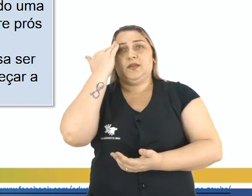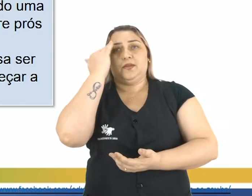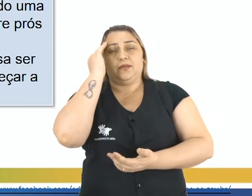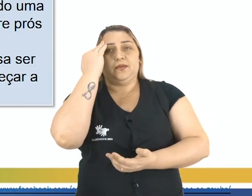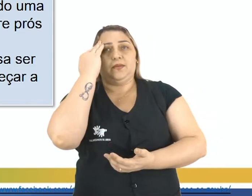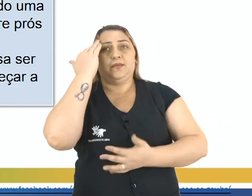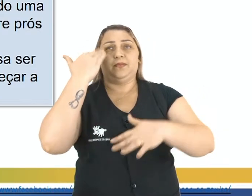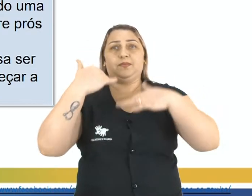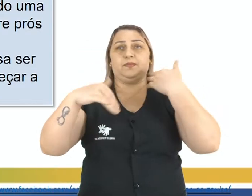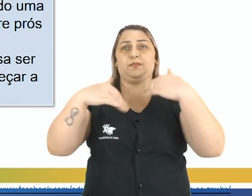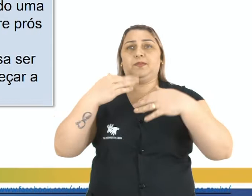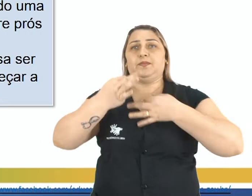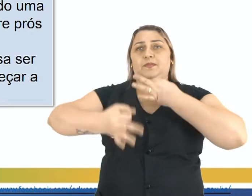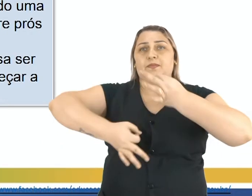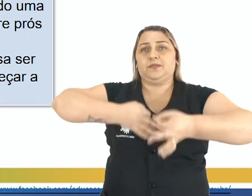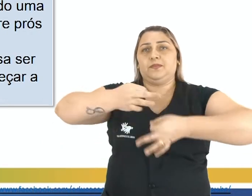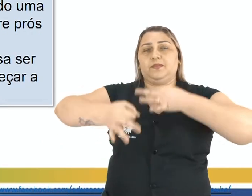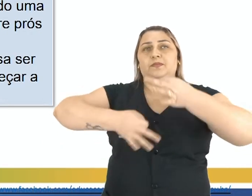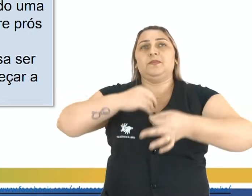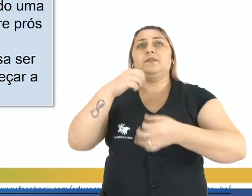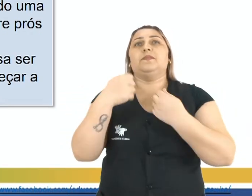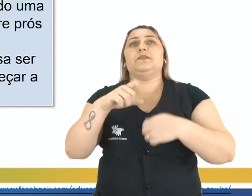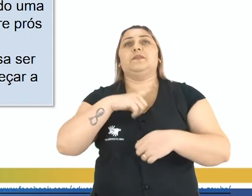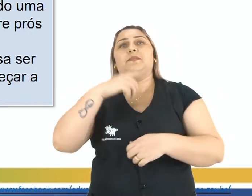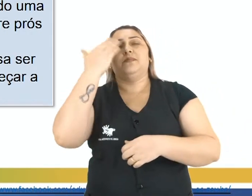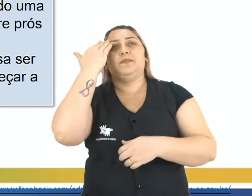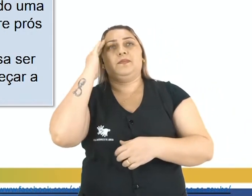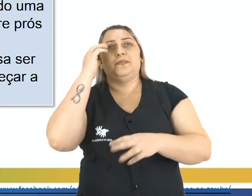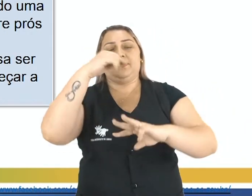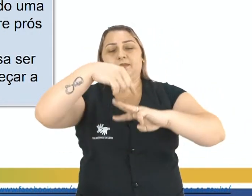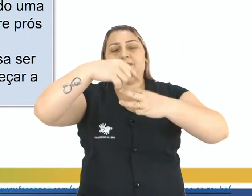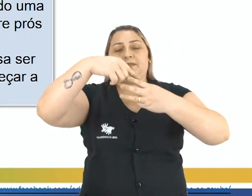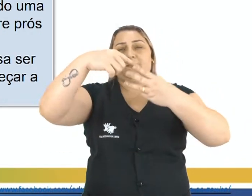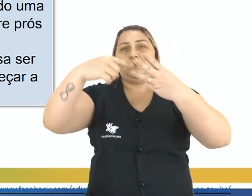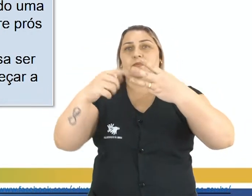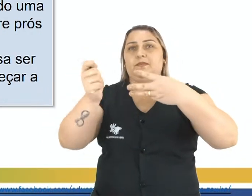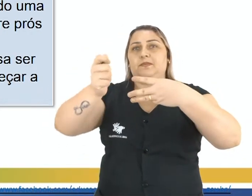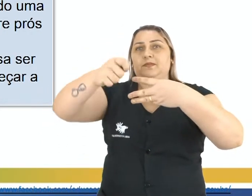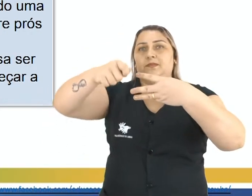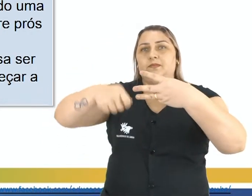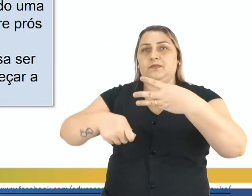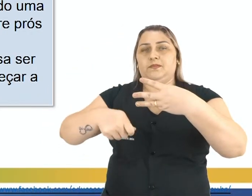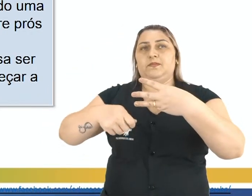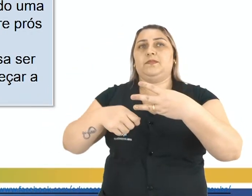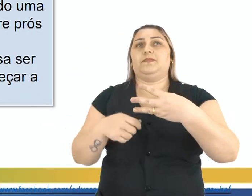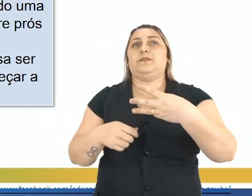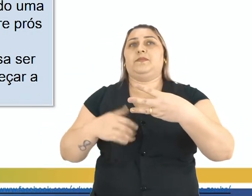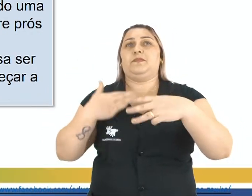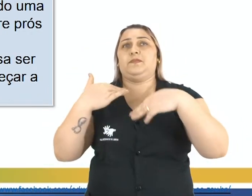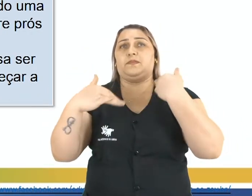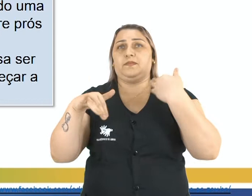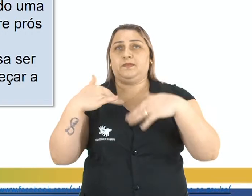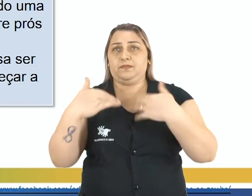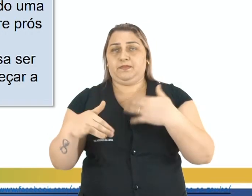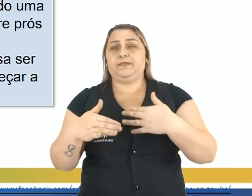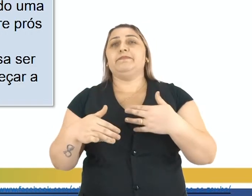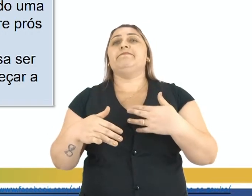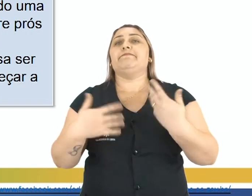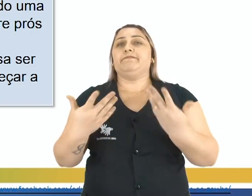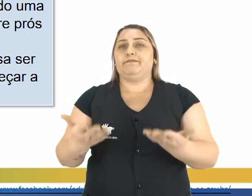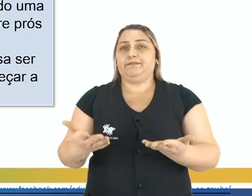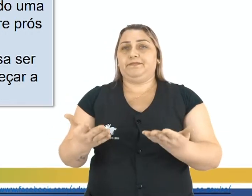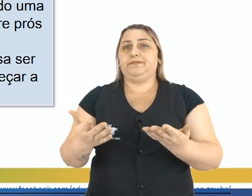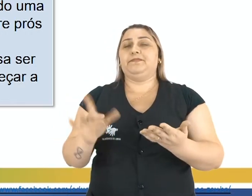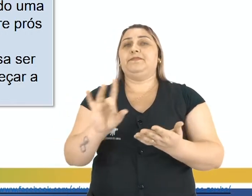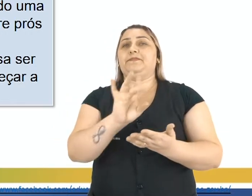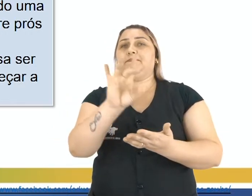o movimento argumentativo, você tem que compreender que existem três possibilidades. Os movimentos são o posicionamento